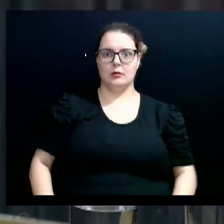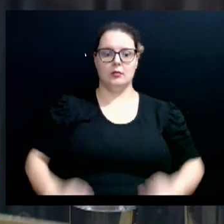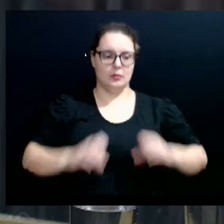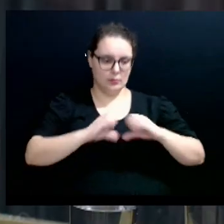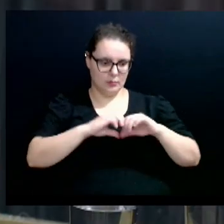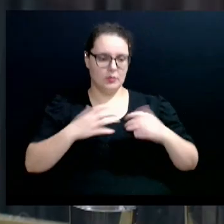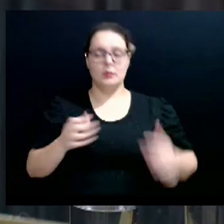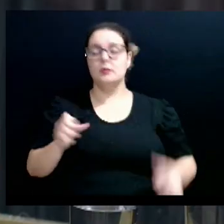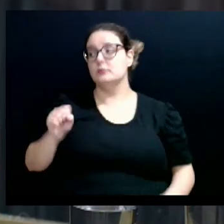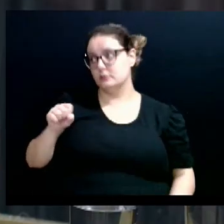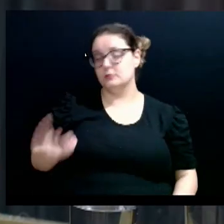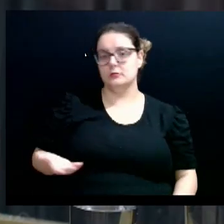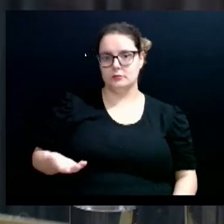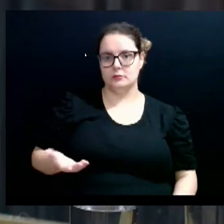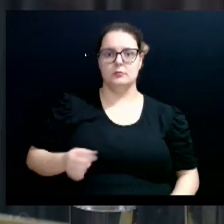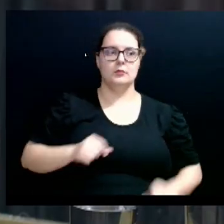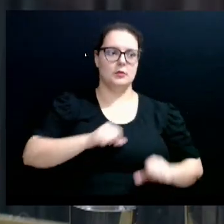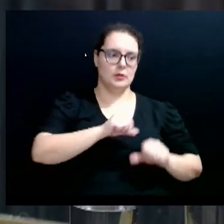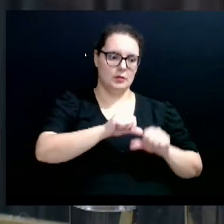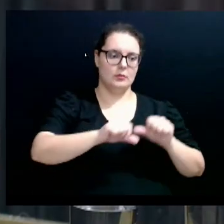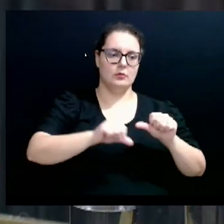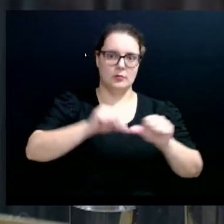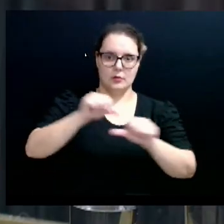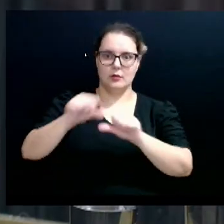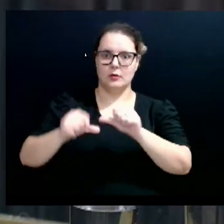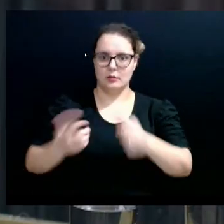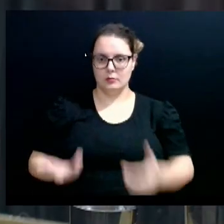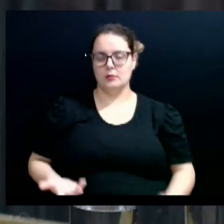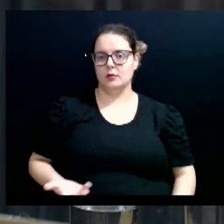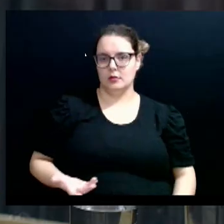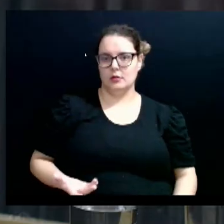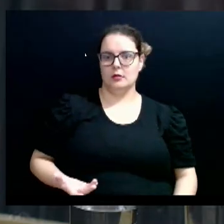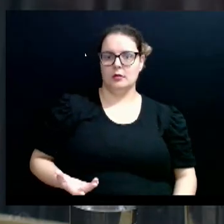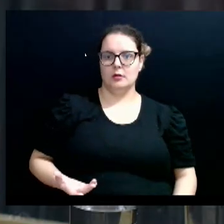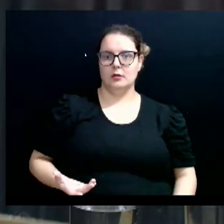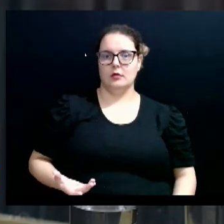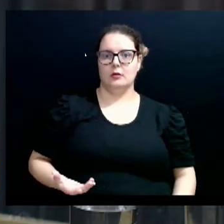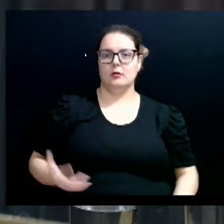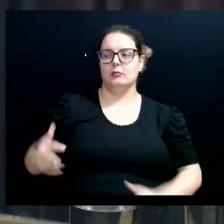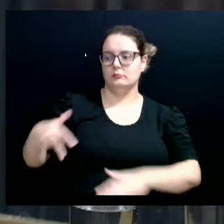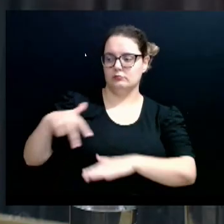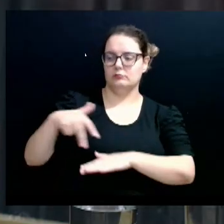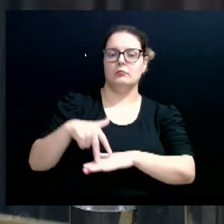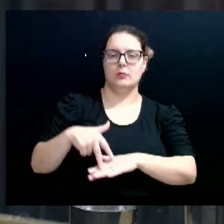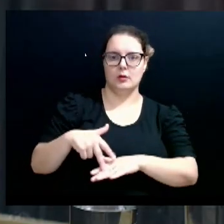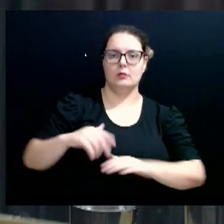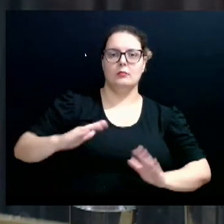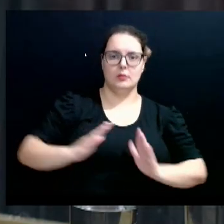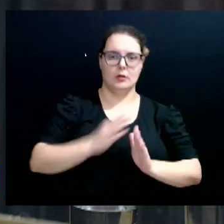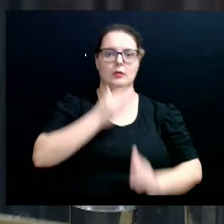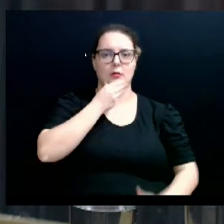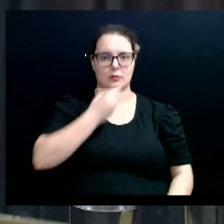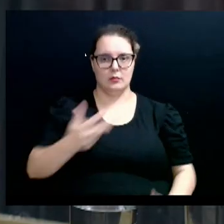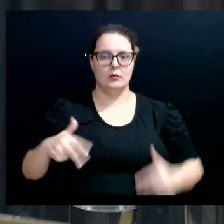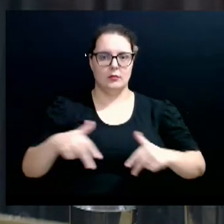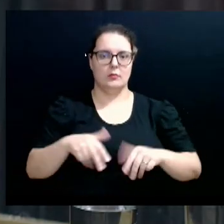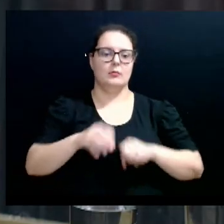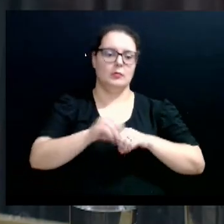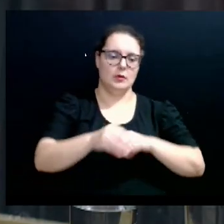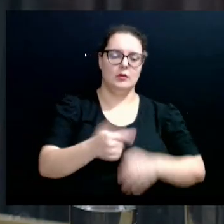e mudando, né, mudando esse lugar que ela ocupa diante do homem para reeducá-lo,